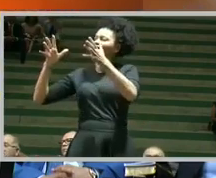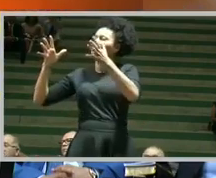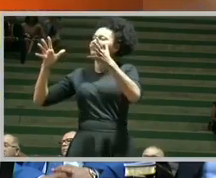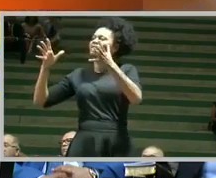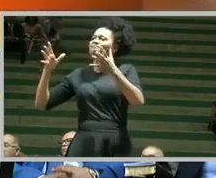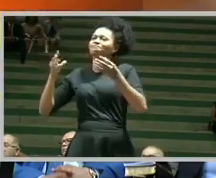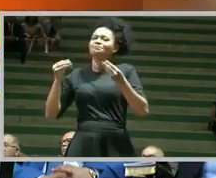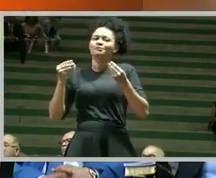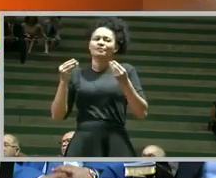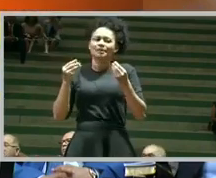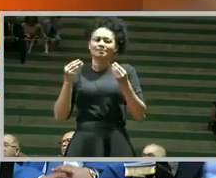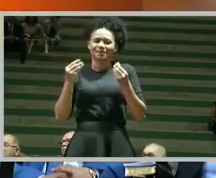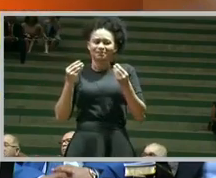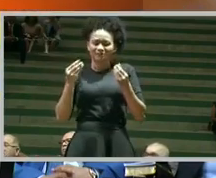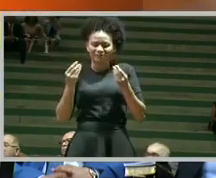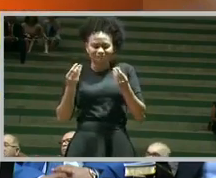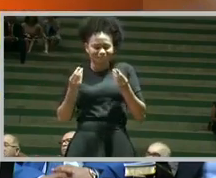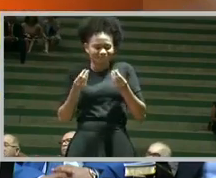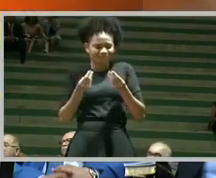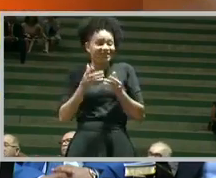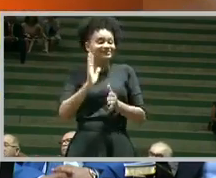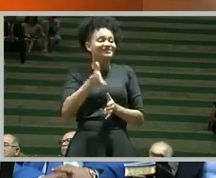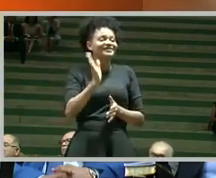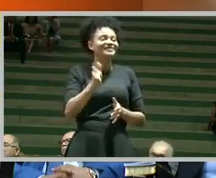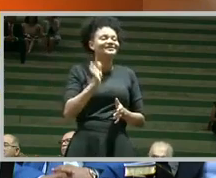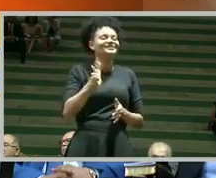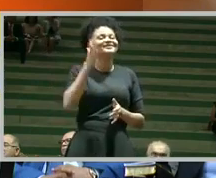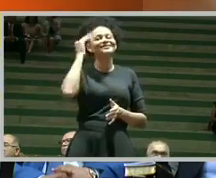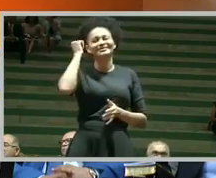Deixa eu ver. Já sei.